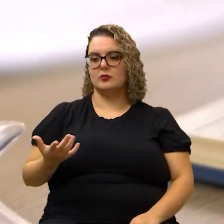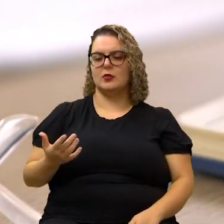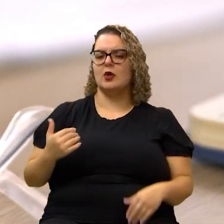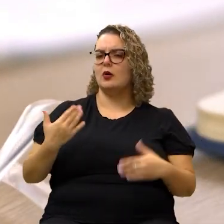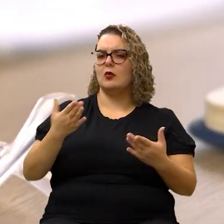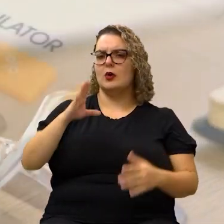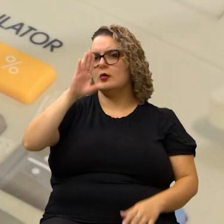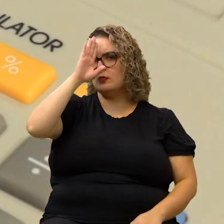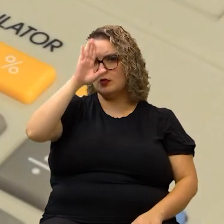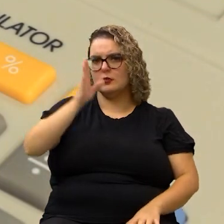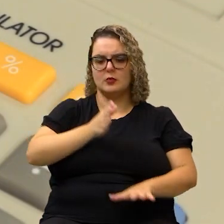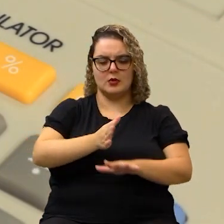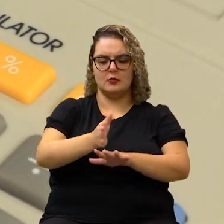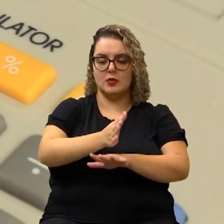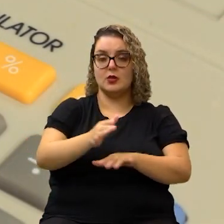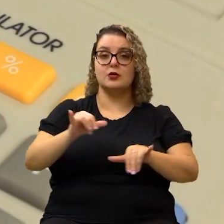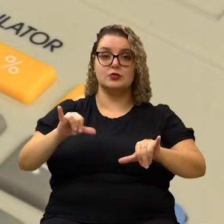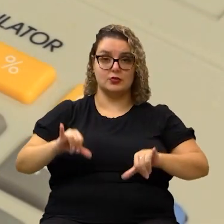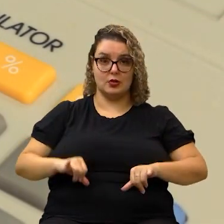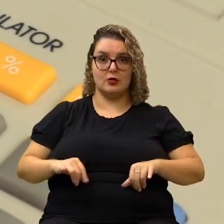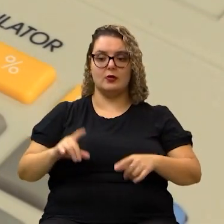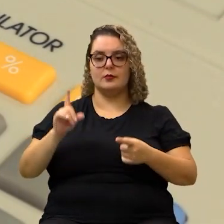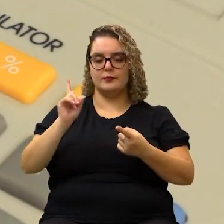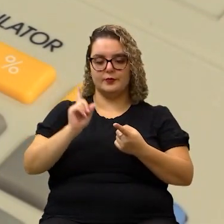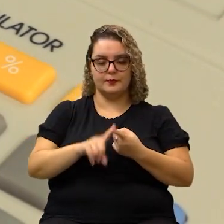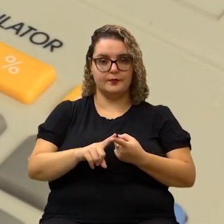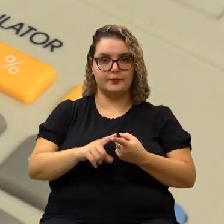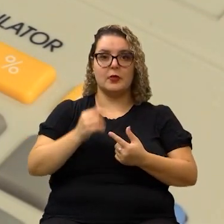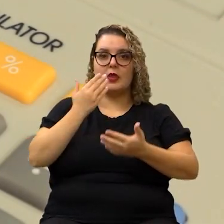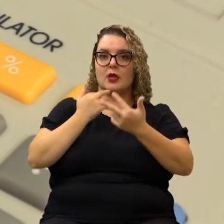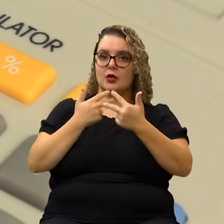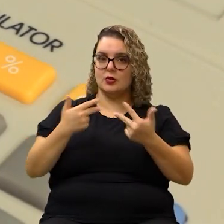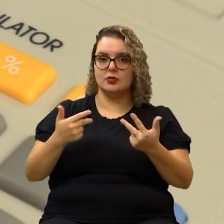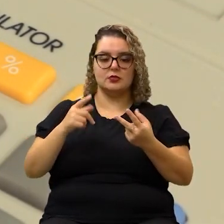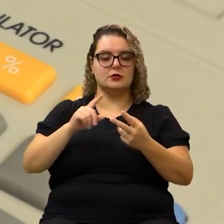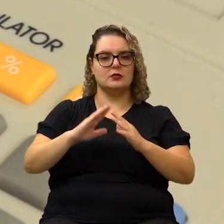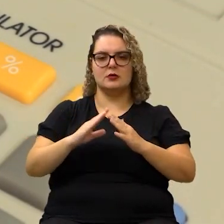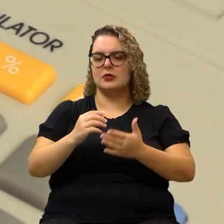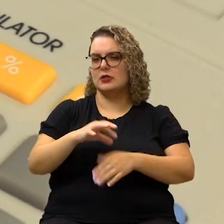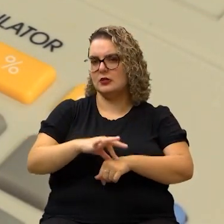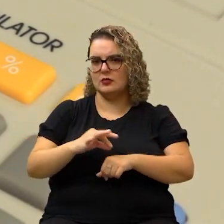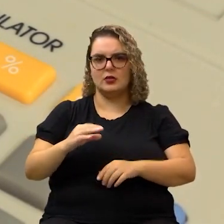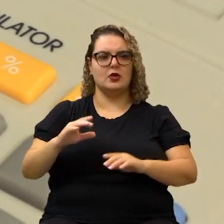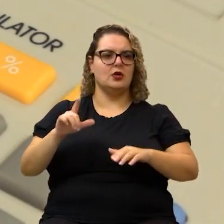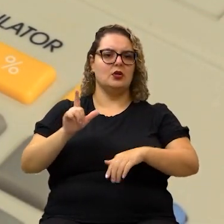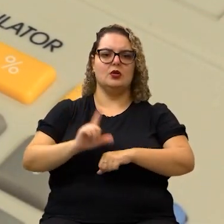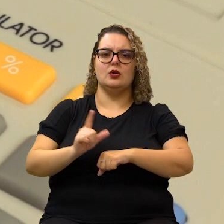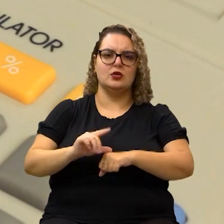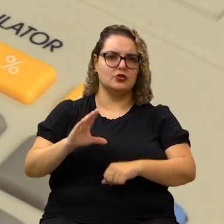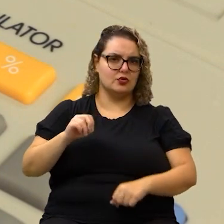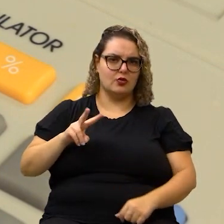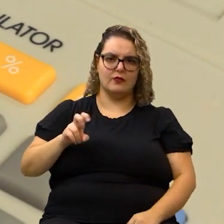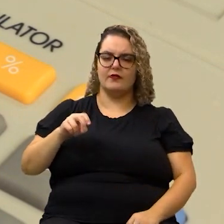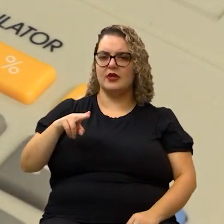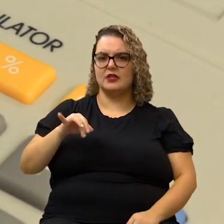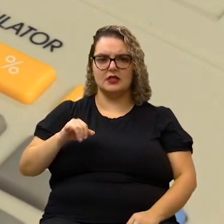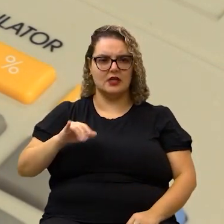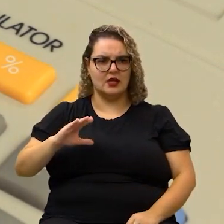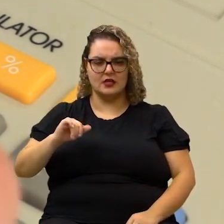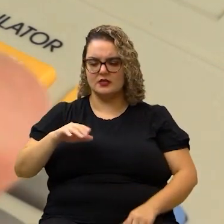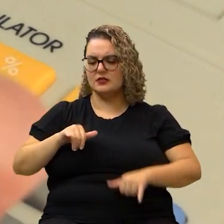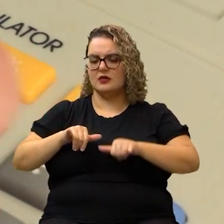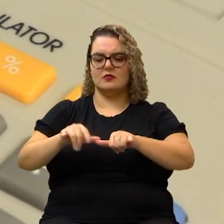pega, quais são os principais segmentos que sofrem com isso? A parte de alimentação, açougue, loja de conveniência de posto de combustível, mini